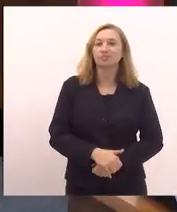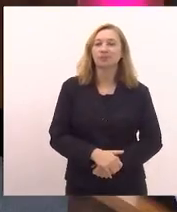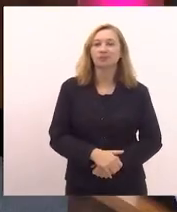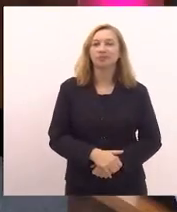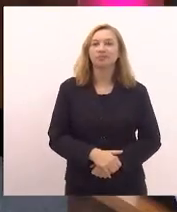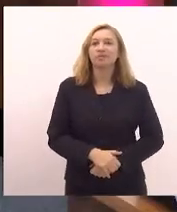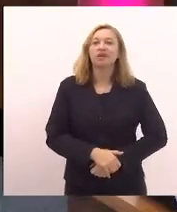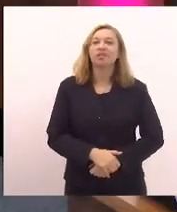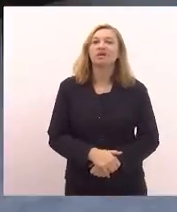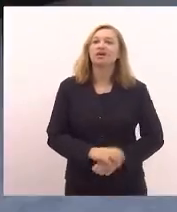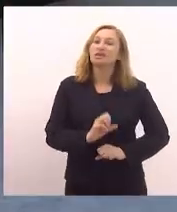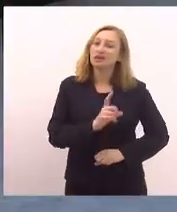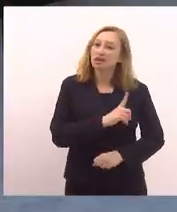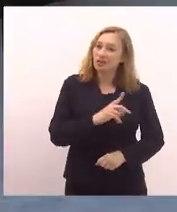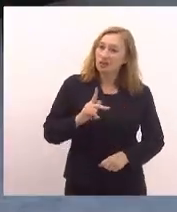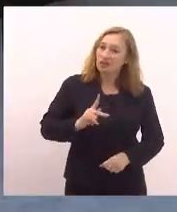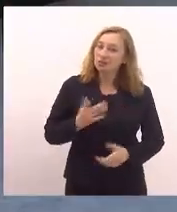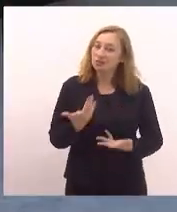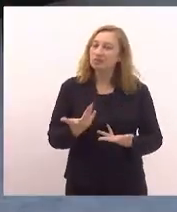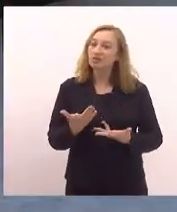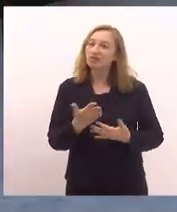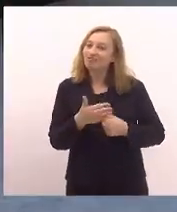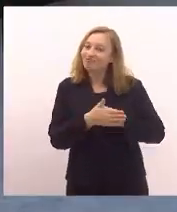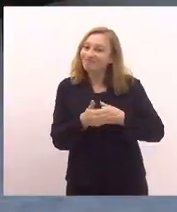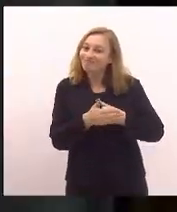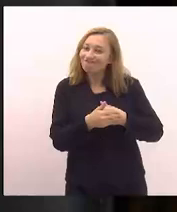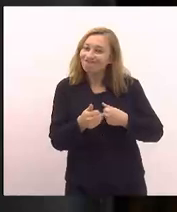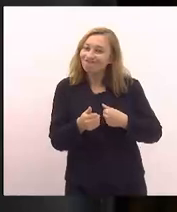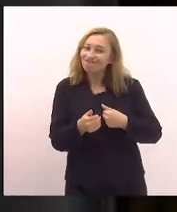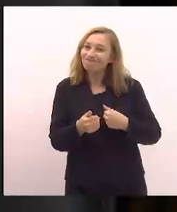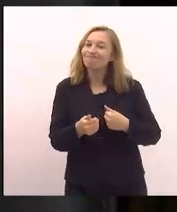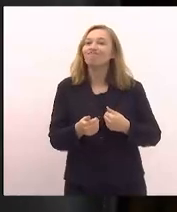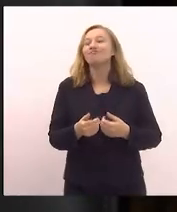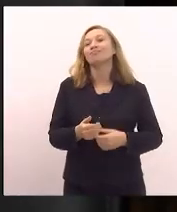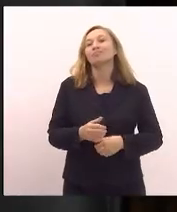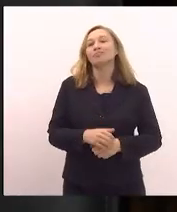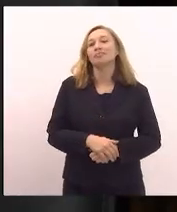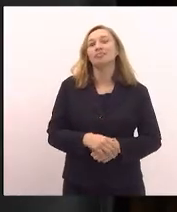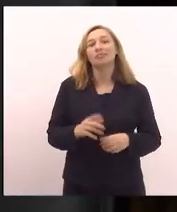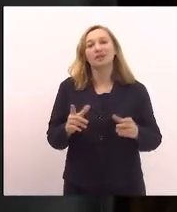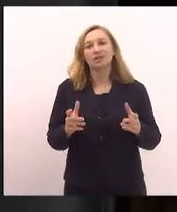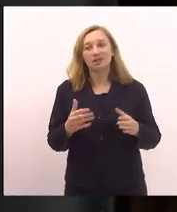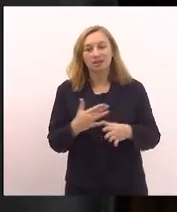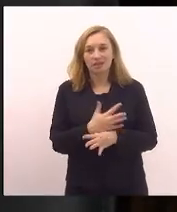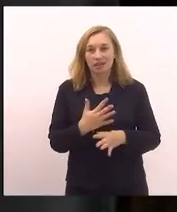Fui defensora em Belfor Roxo, tenho muito carinho pela comarca, pela cidade.